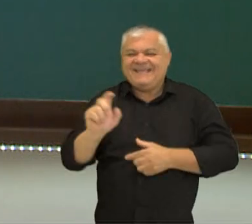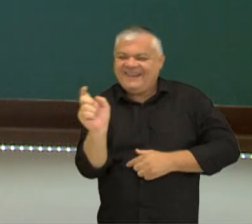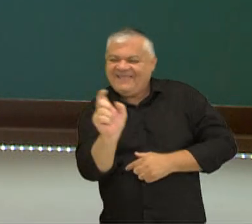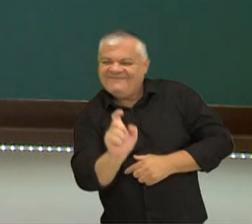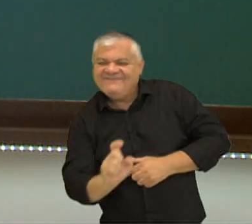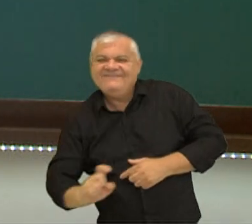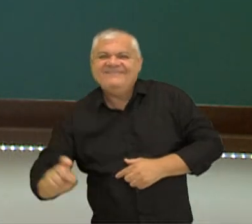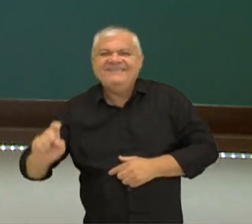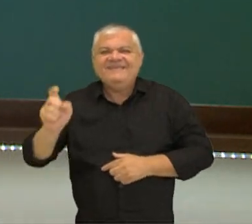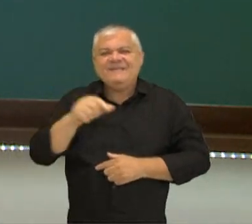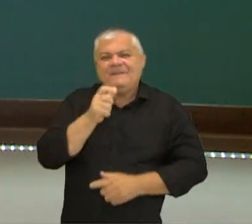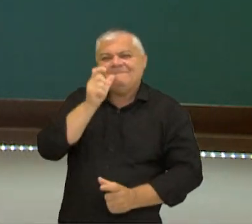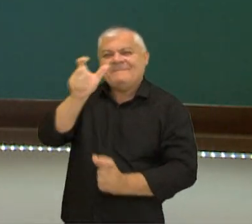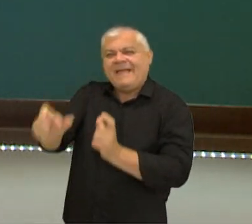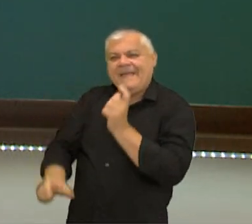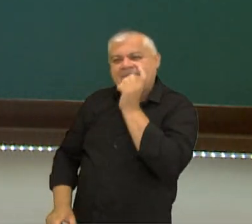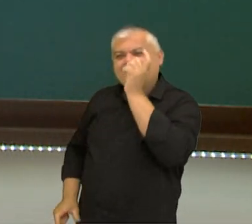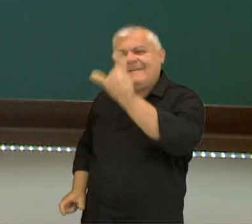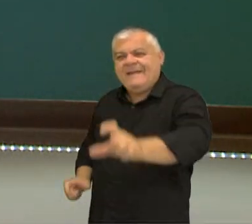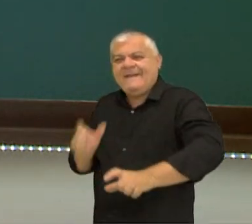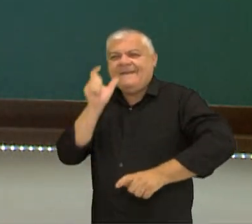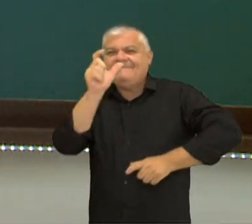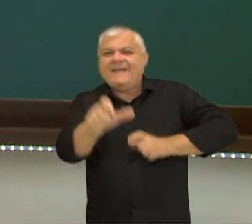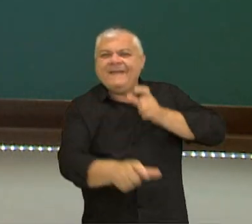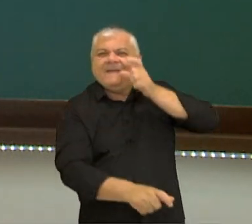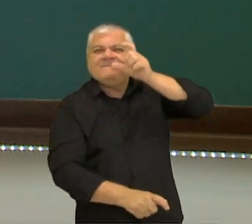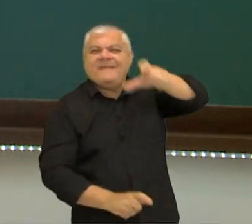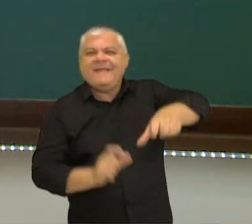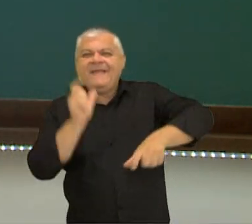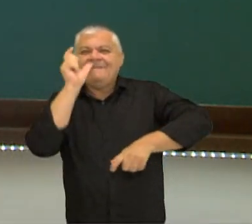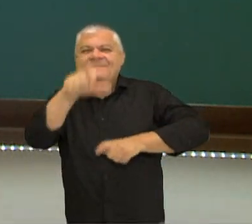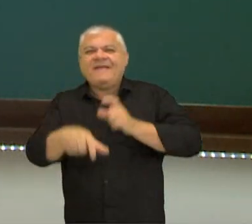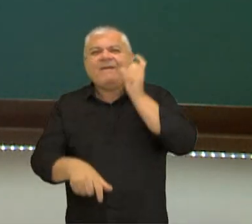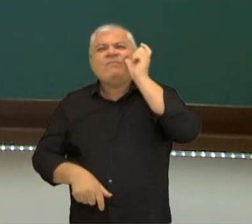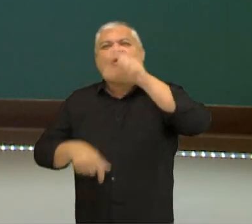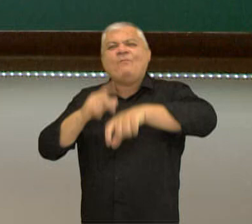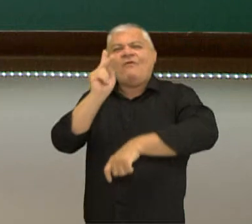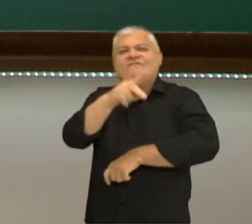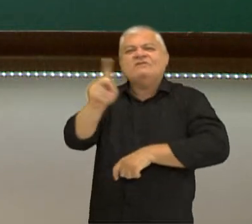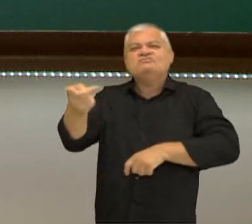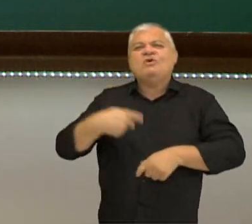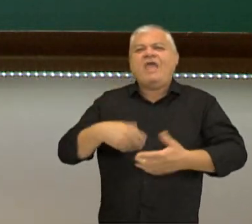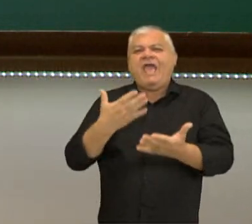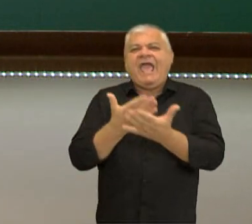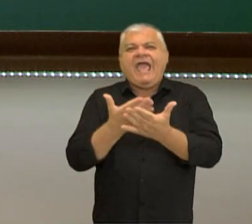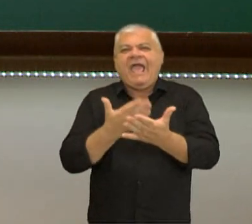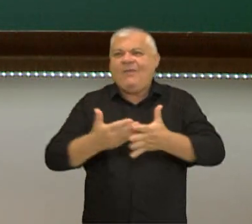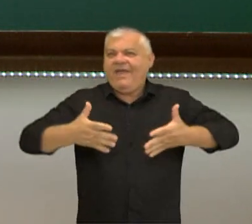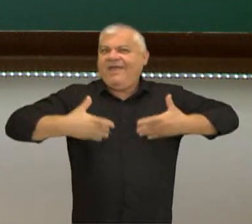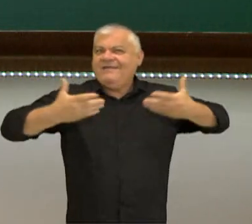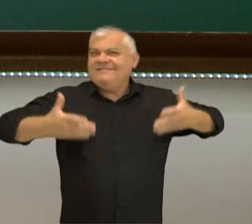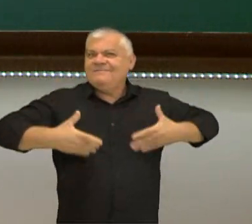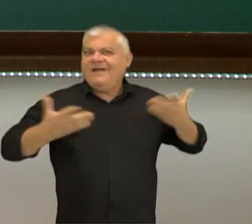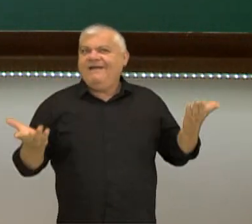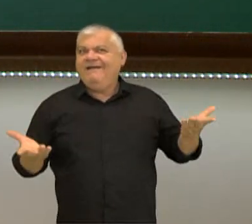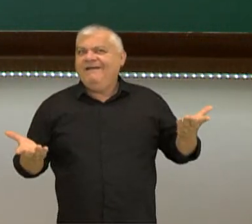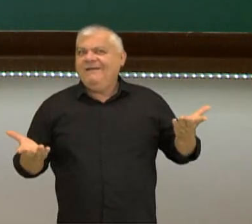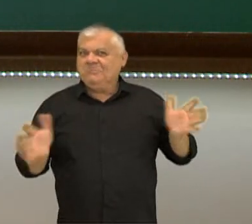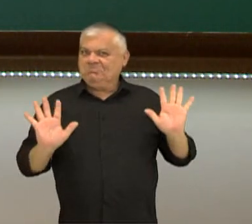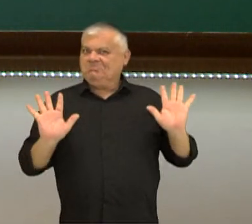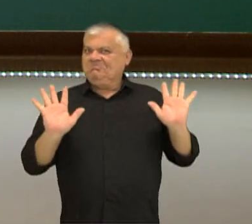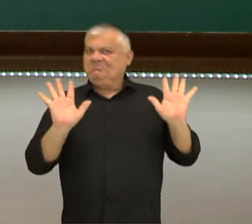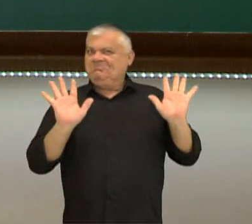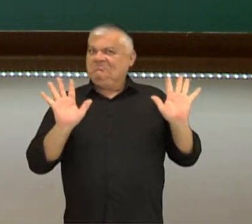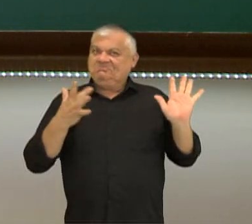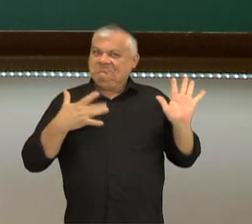envolve as rimas, né? Professora Rutineia chegou para rimar e a sua aula animar. Tudo bem, né? Eu não